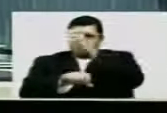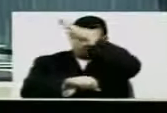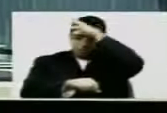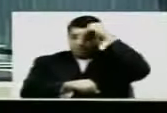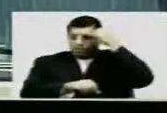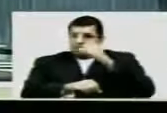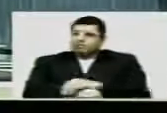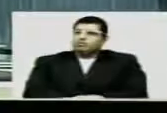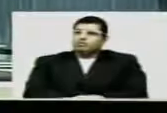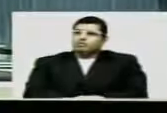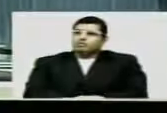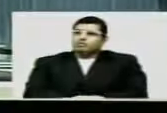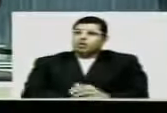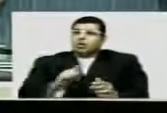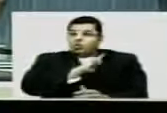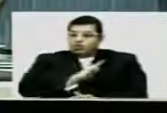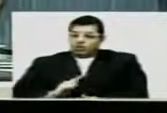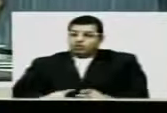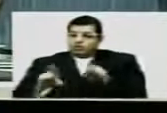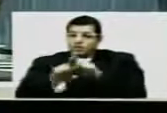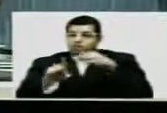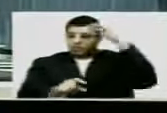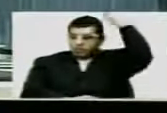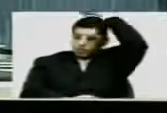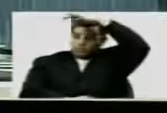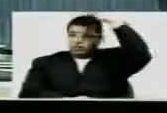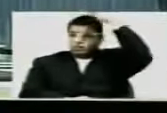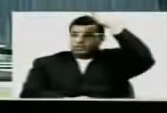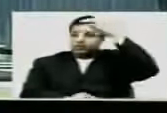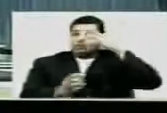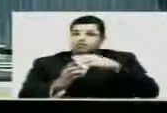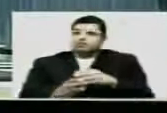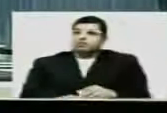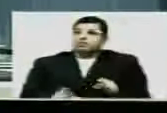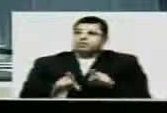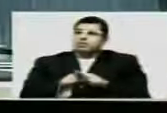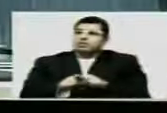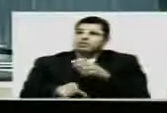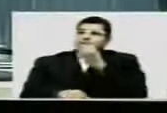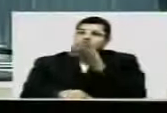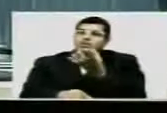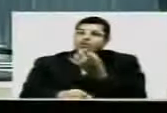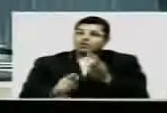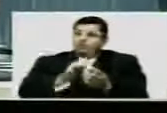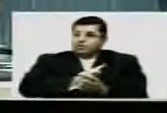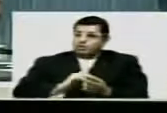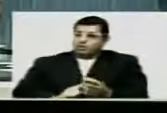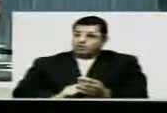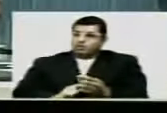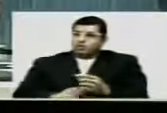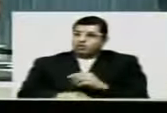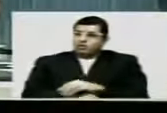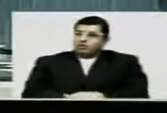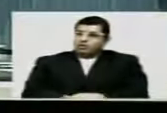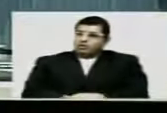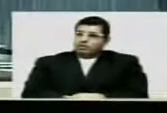Espírito Santo, são tão ou mais aliados da presidente Dilma do que o governador do